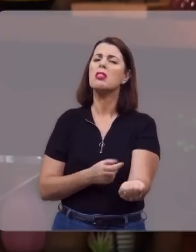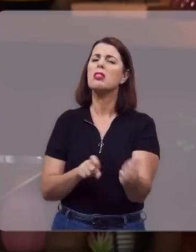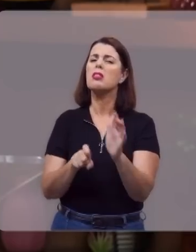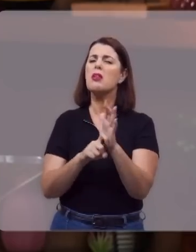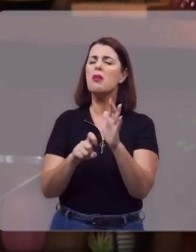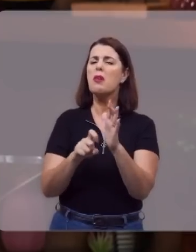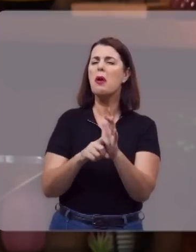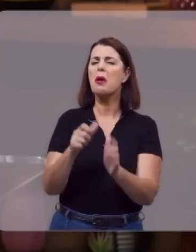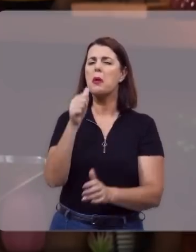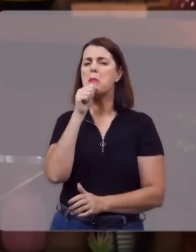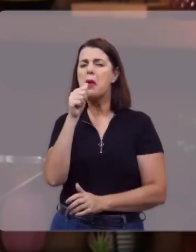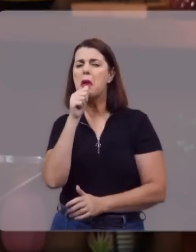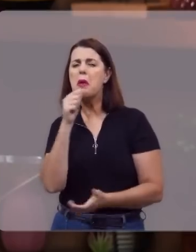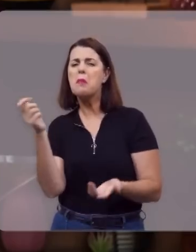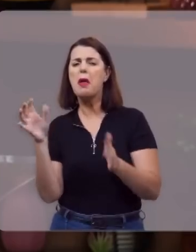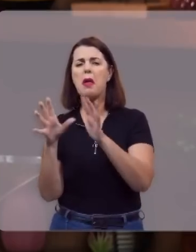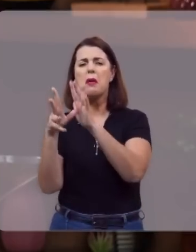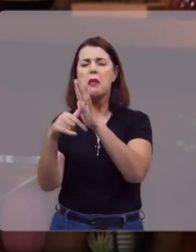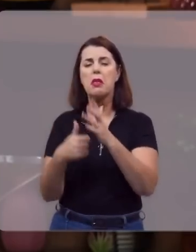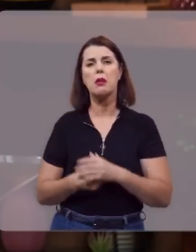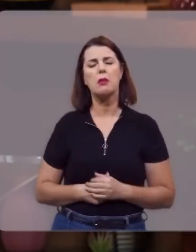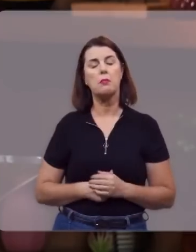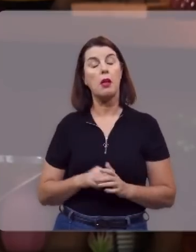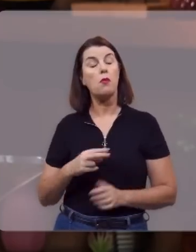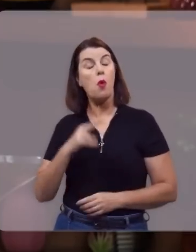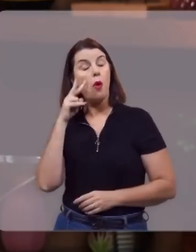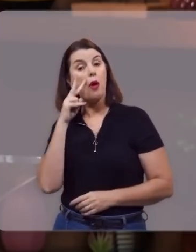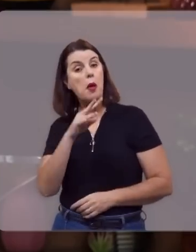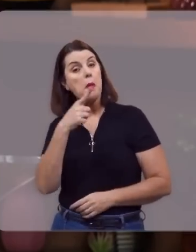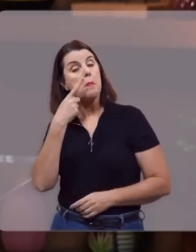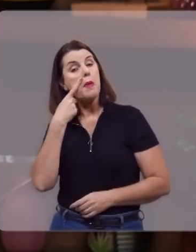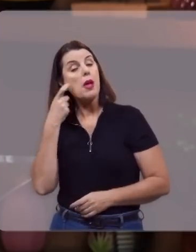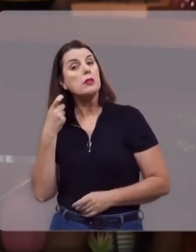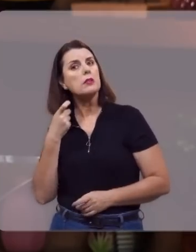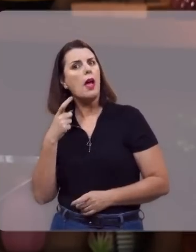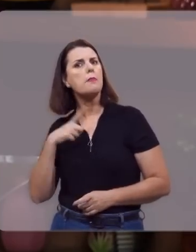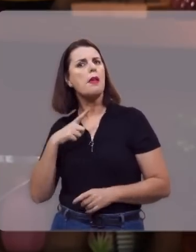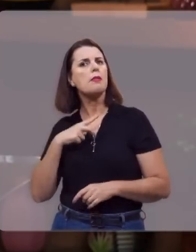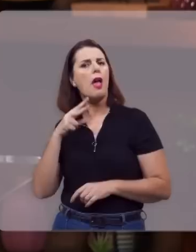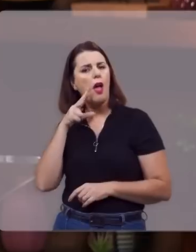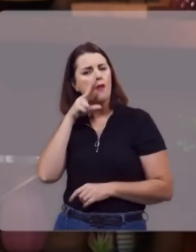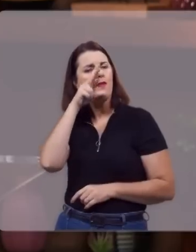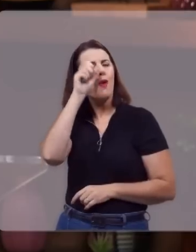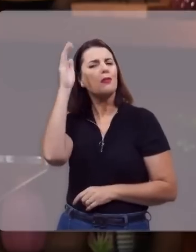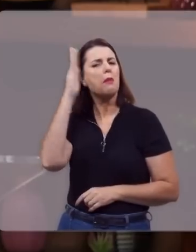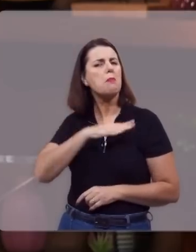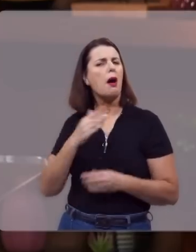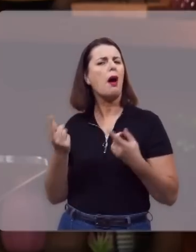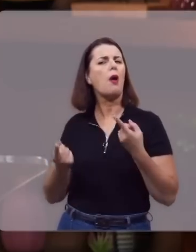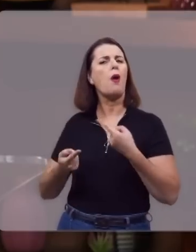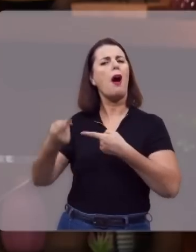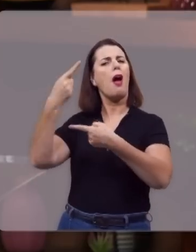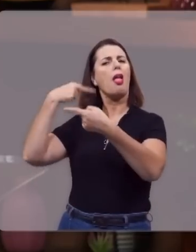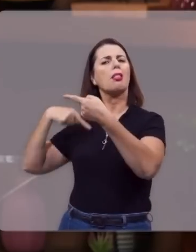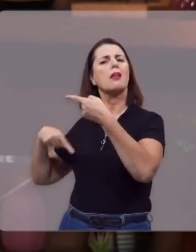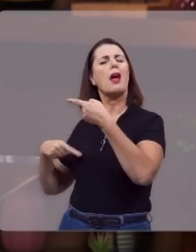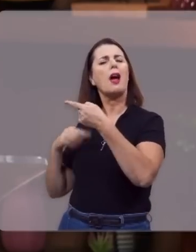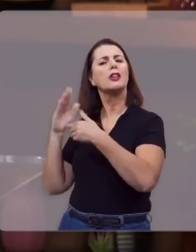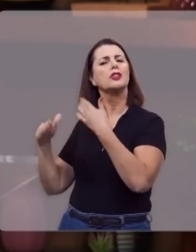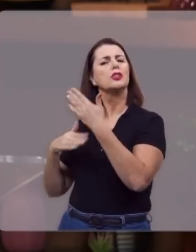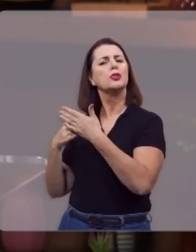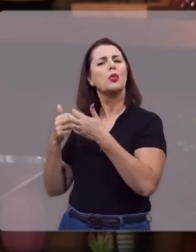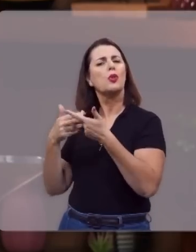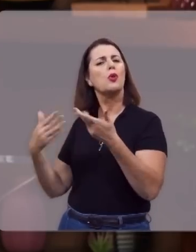na criminalidade, você percebe que há também uma força maligna por trás de toda esta